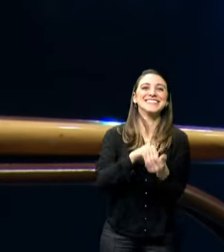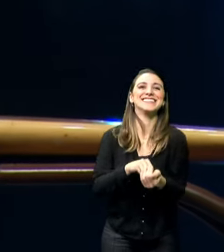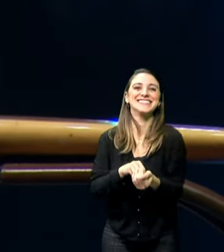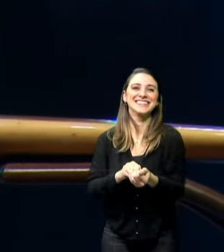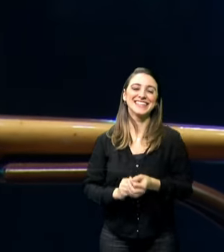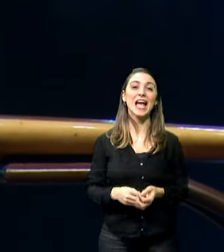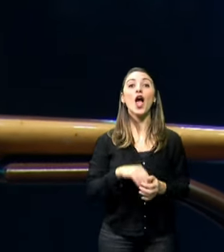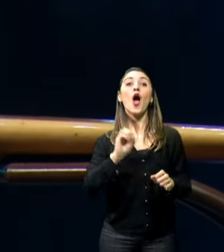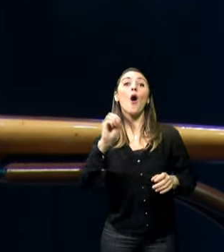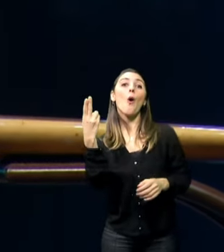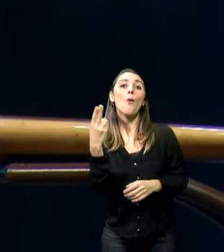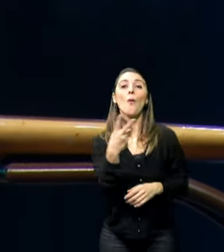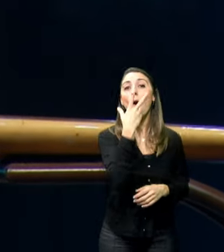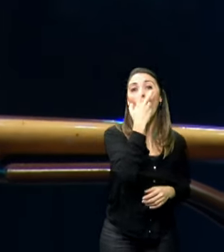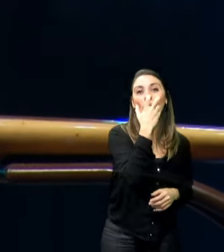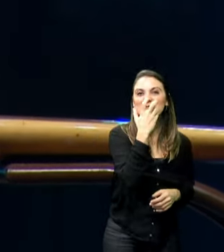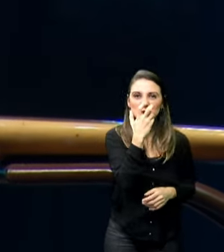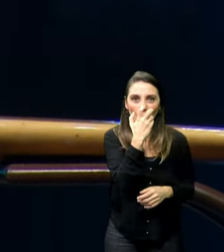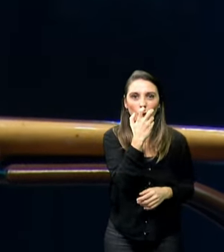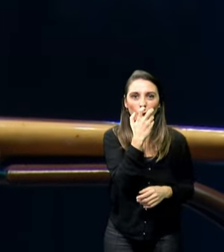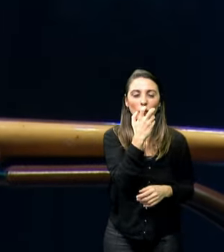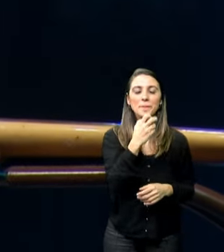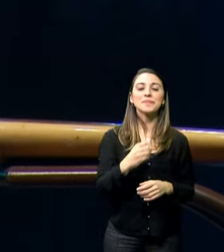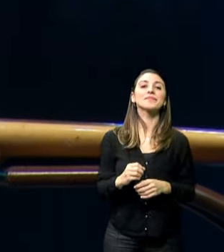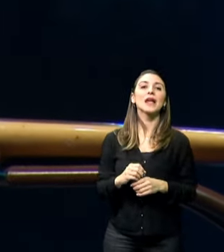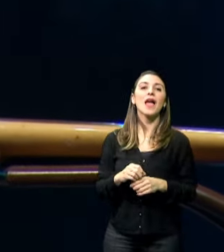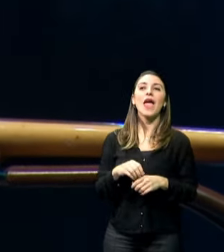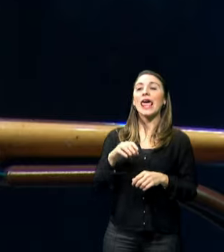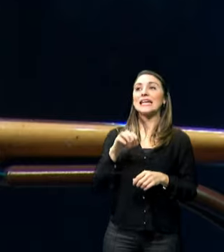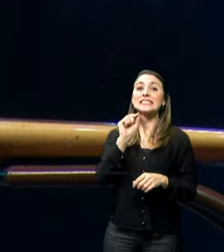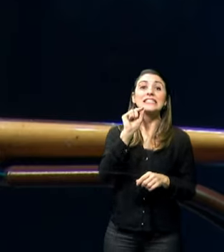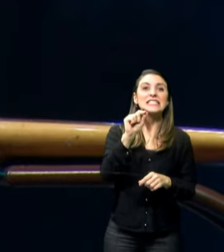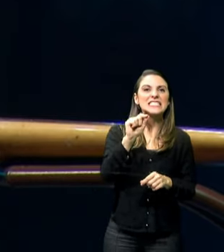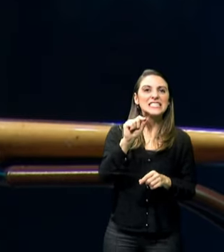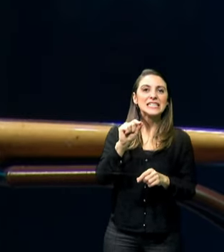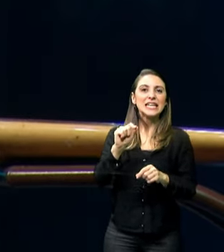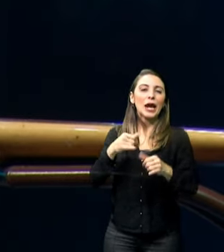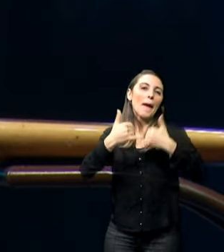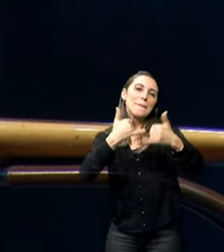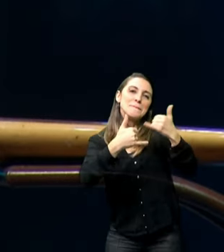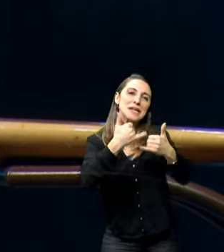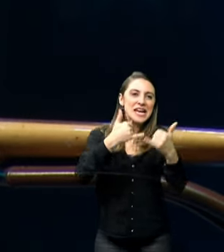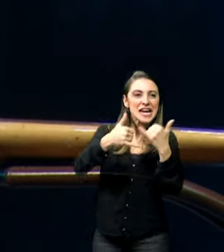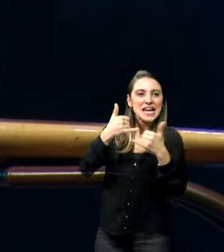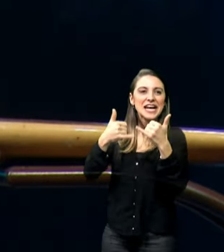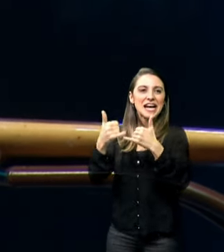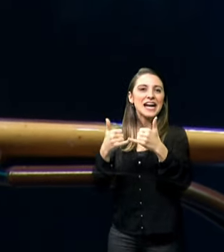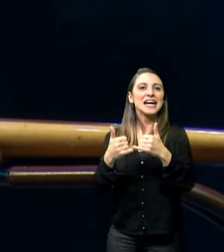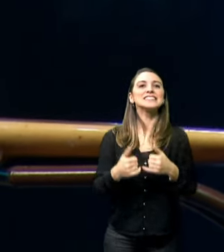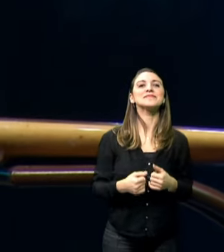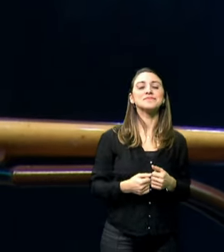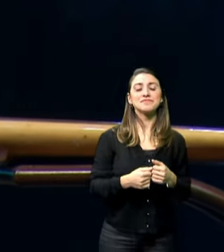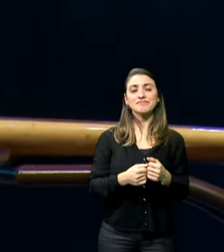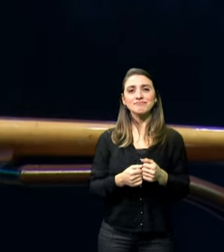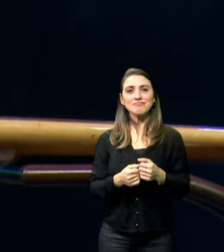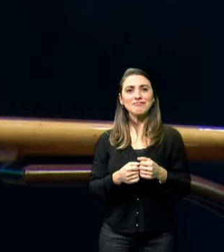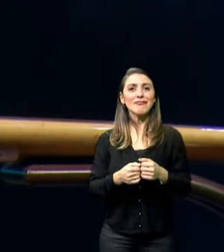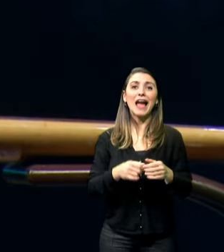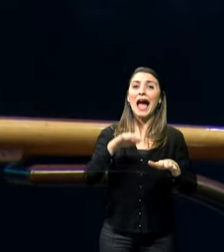cachorrinho que com as patinhas arranha e rasga o teu sofá, as almofadas da tua